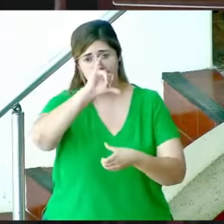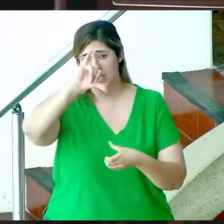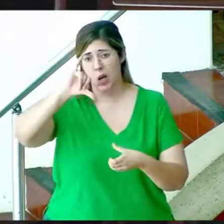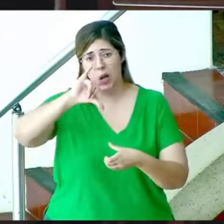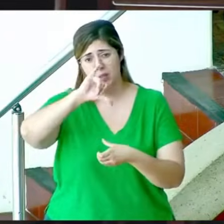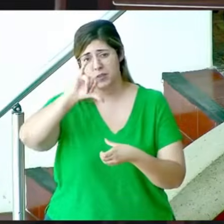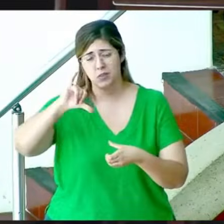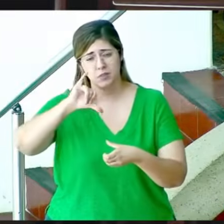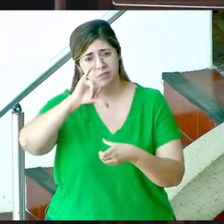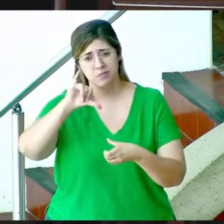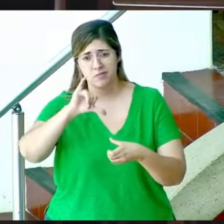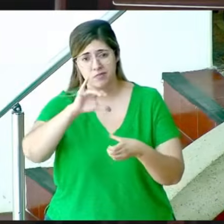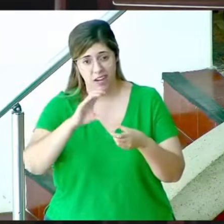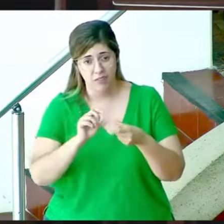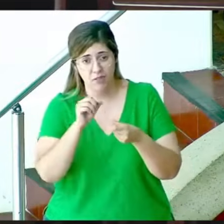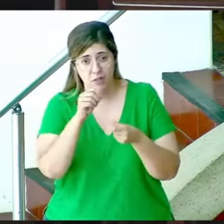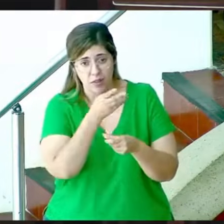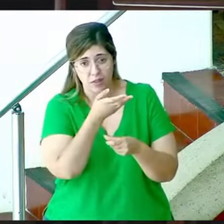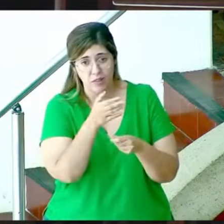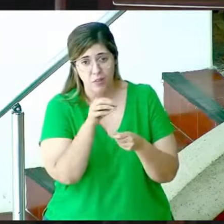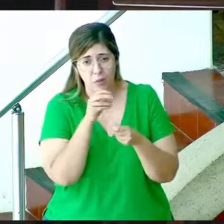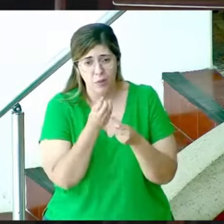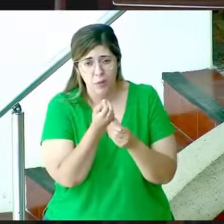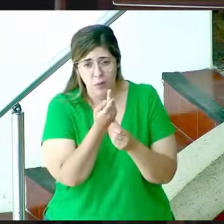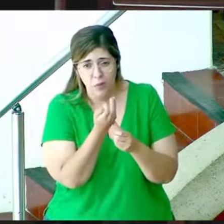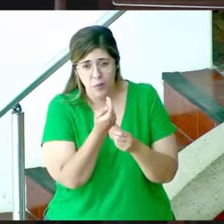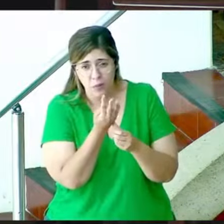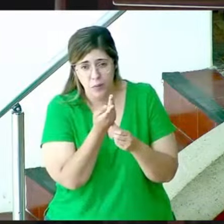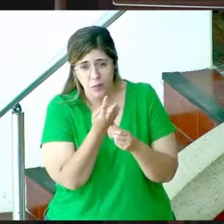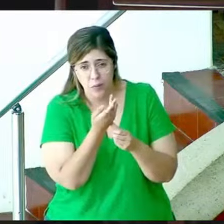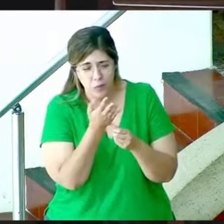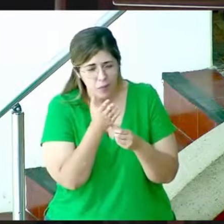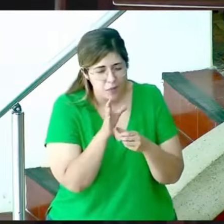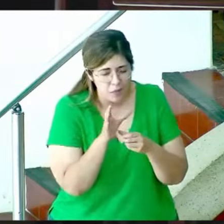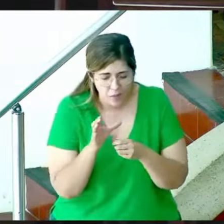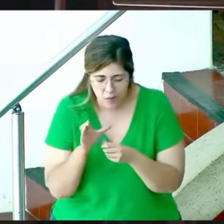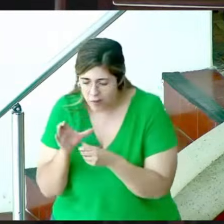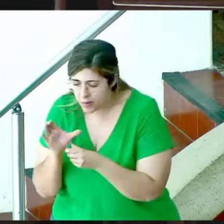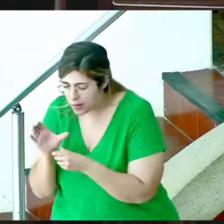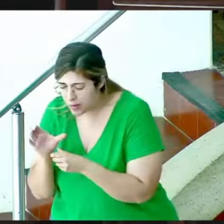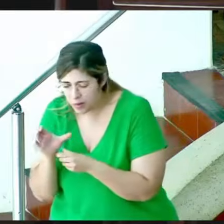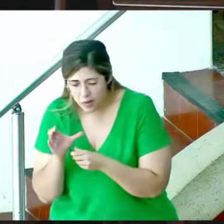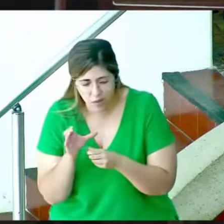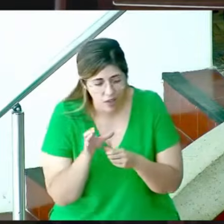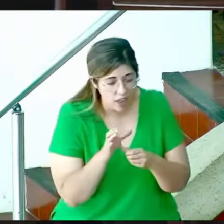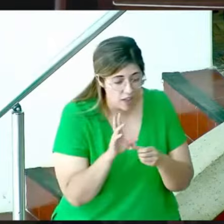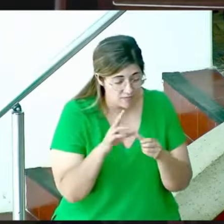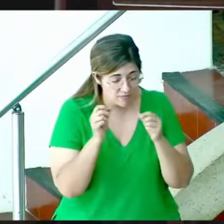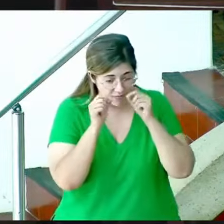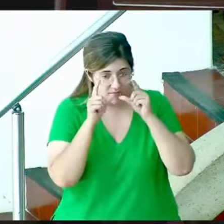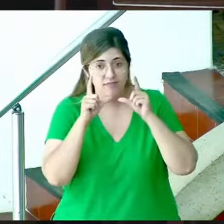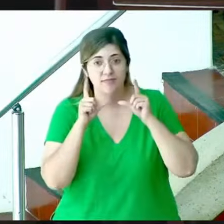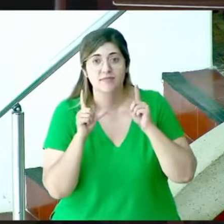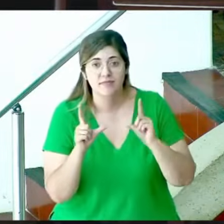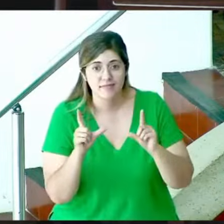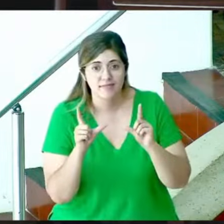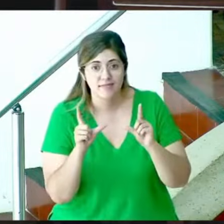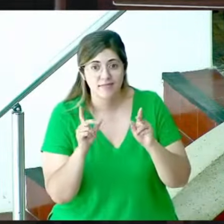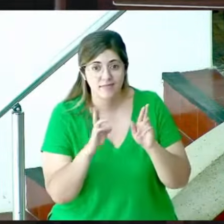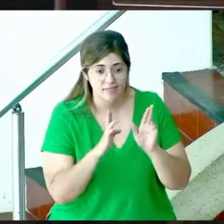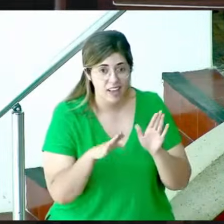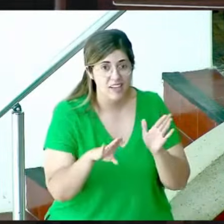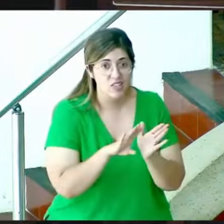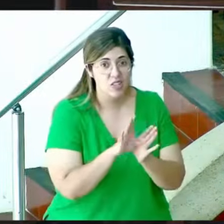E então na noite, na hora em que o noivo chegou, todas se levantaram, mas algumas não tinham mais óleo para as